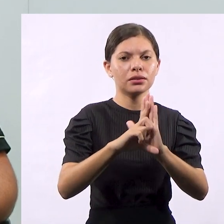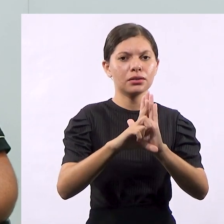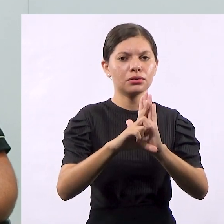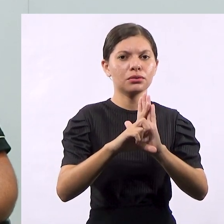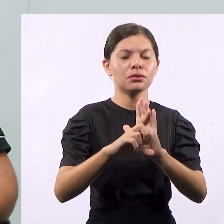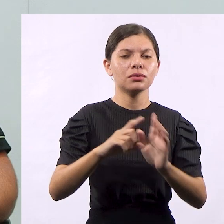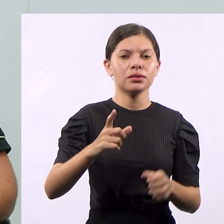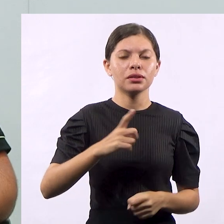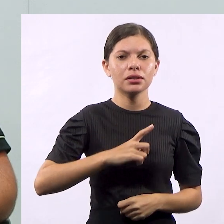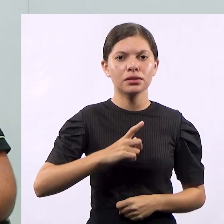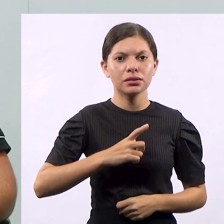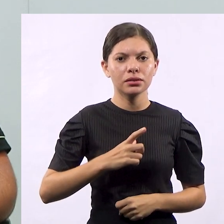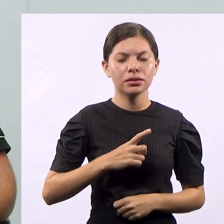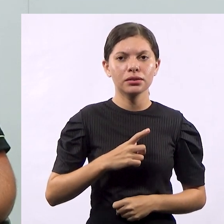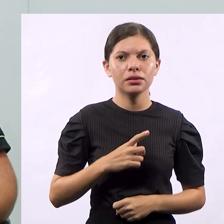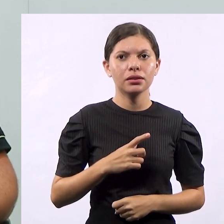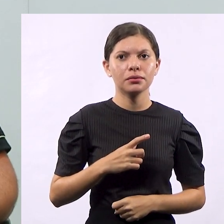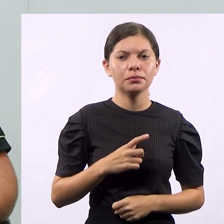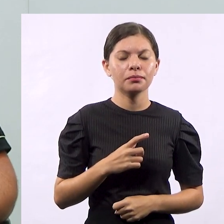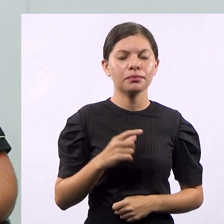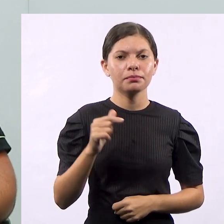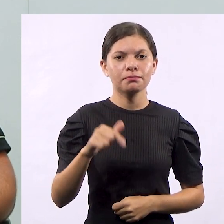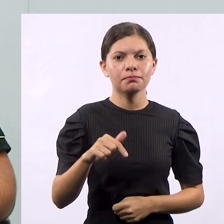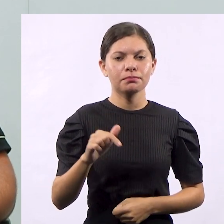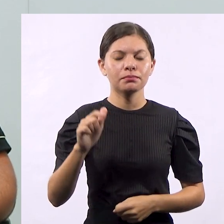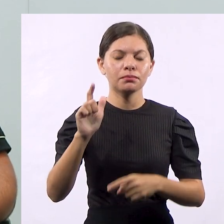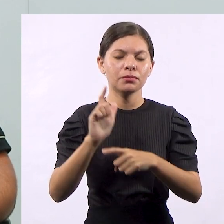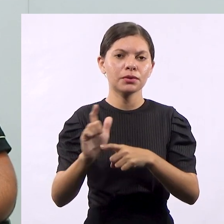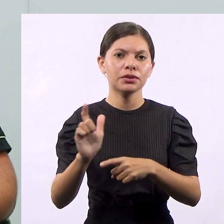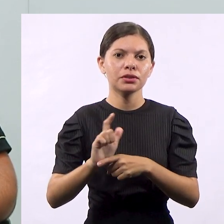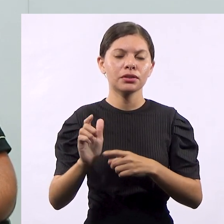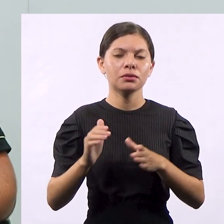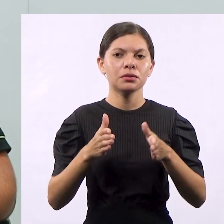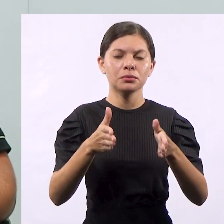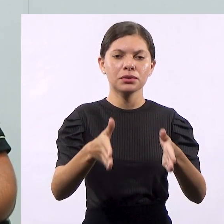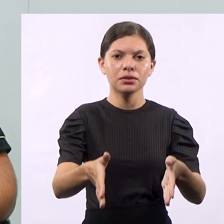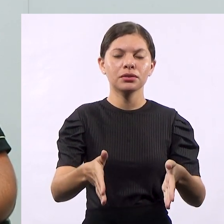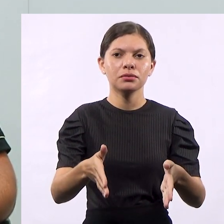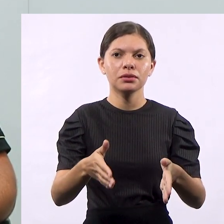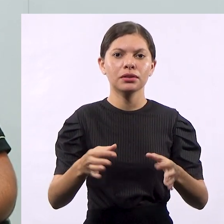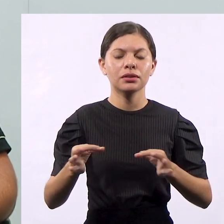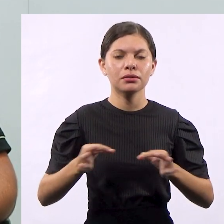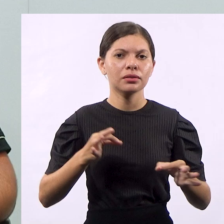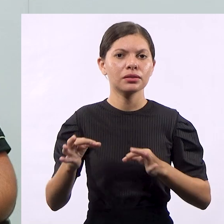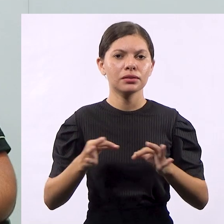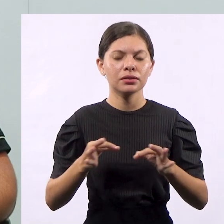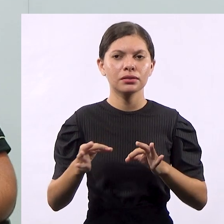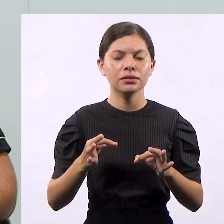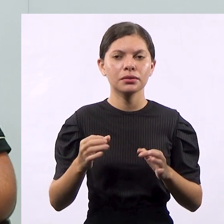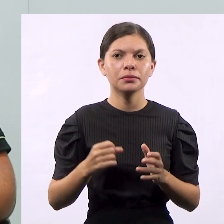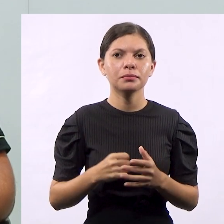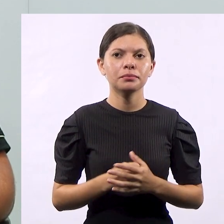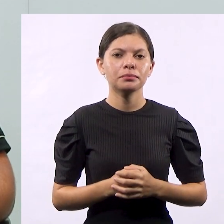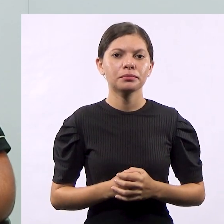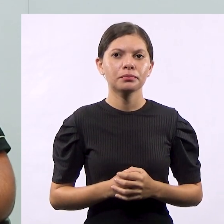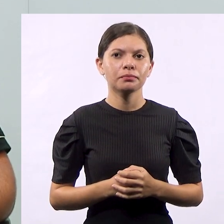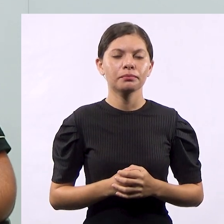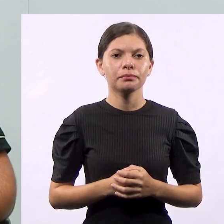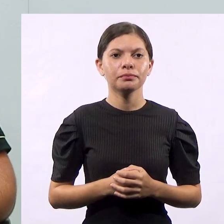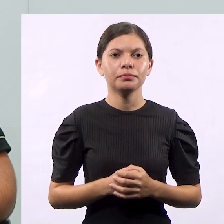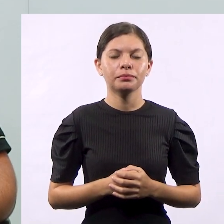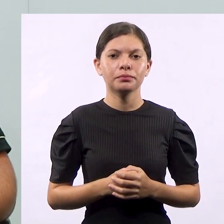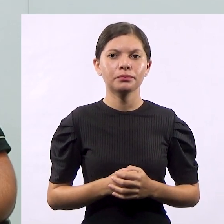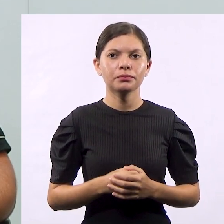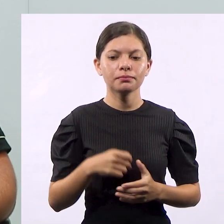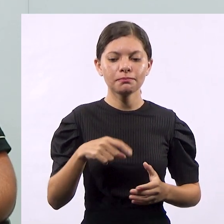legislações que existem e que recaem sobre a gestão específica daquela unidade, daquela organização que está sendo